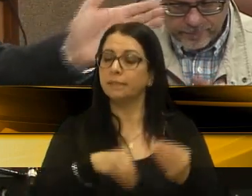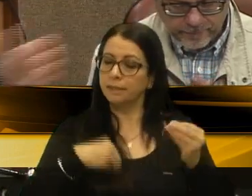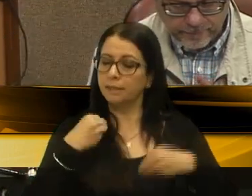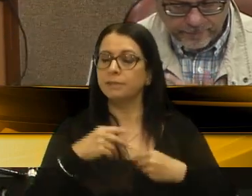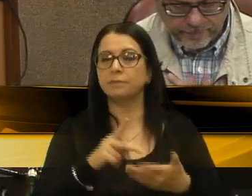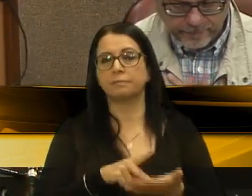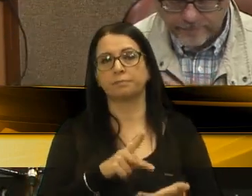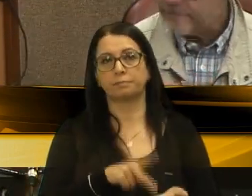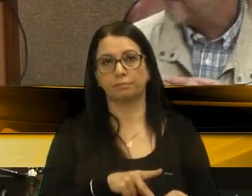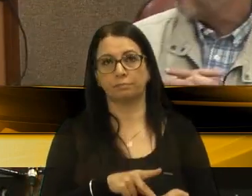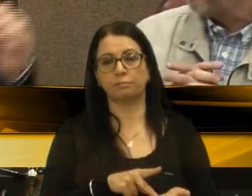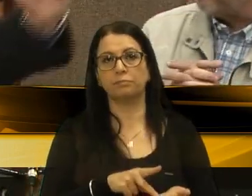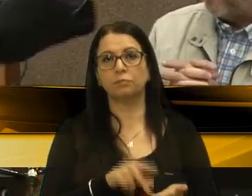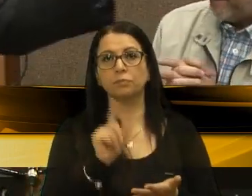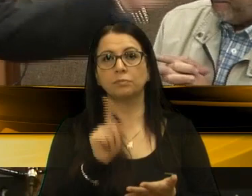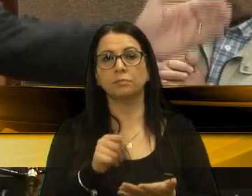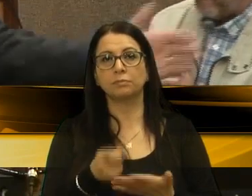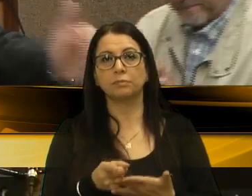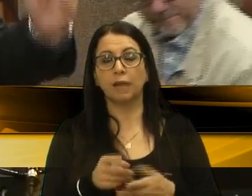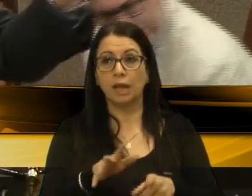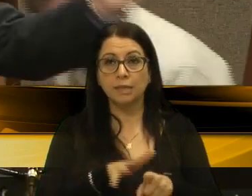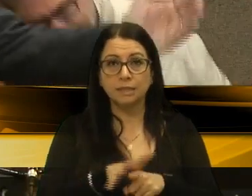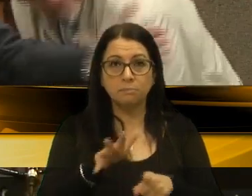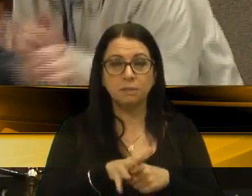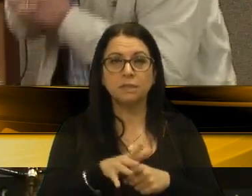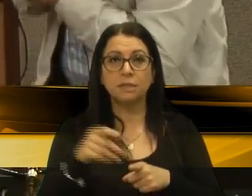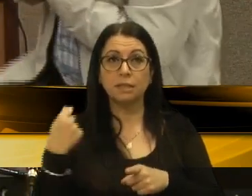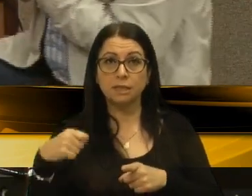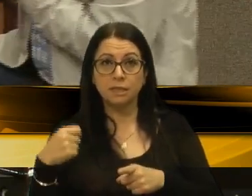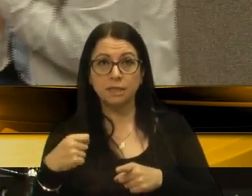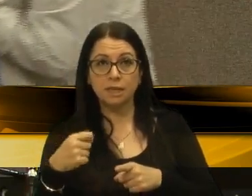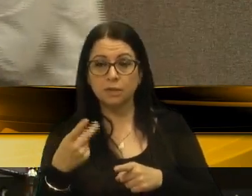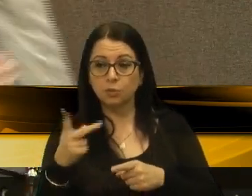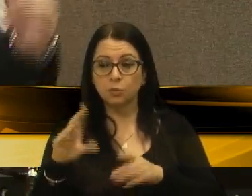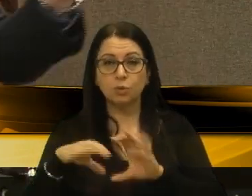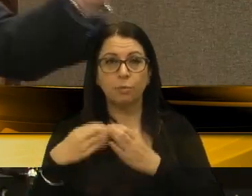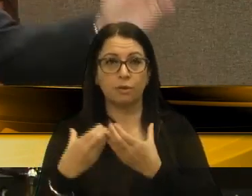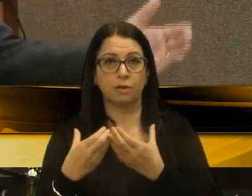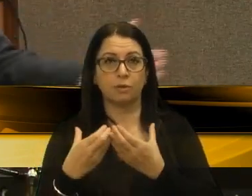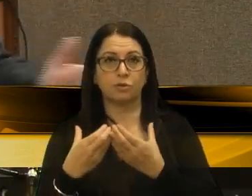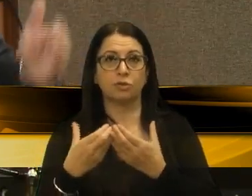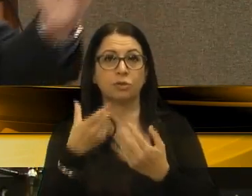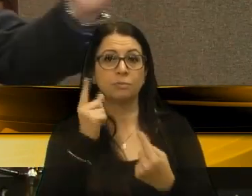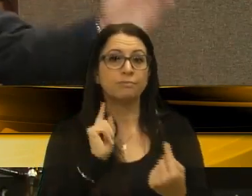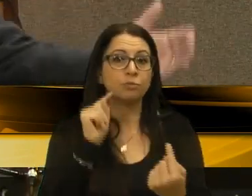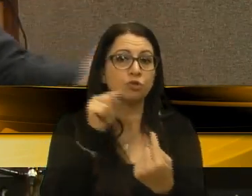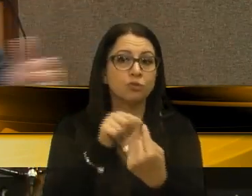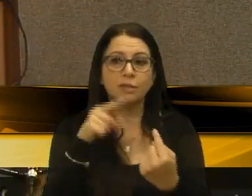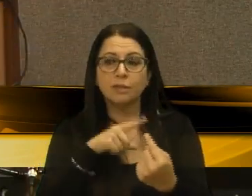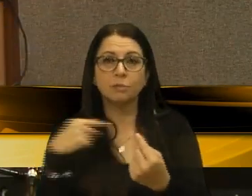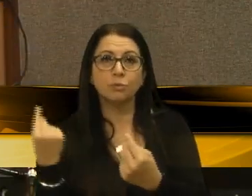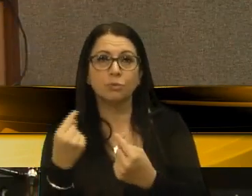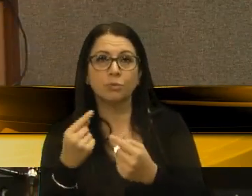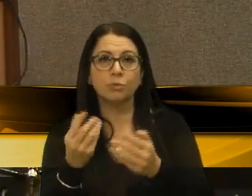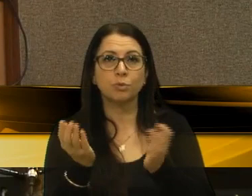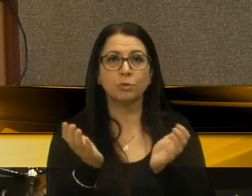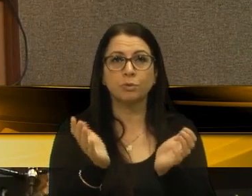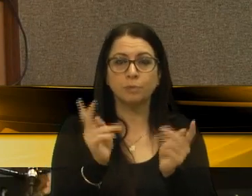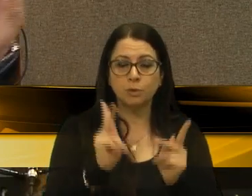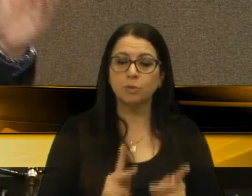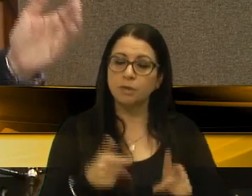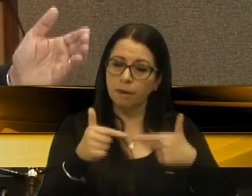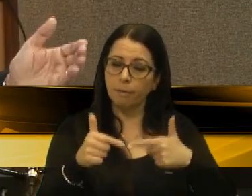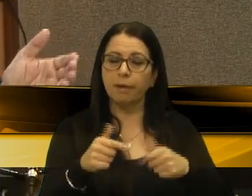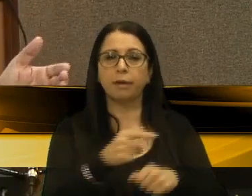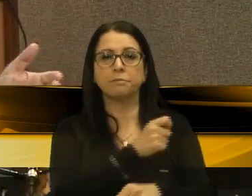pele o que é as demandas, as necessidades de suas comunidades, o alcance que tem para os trabalhadores, para os estudantes. Então,